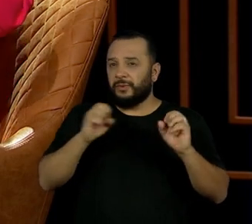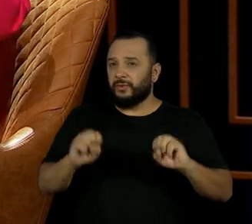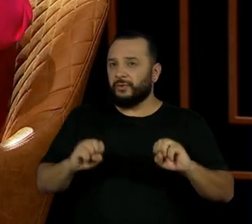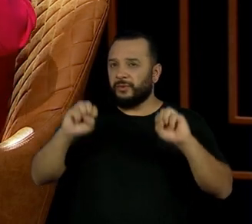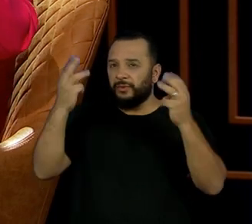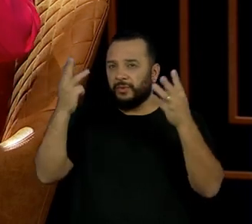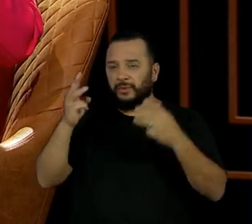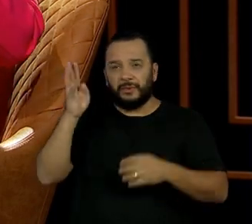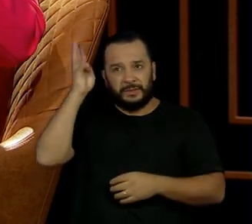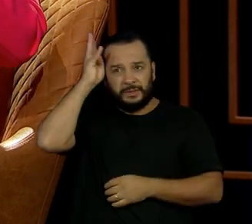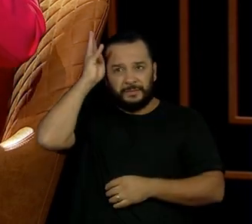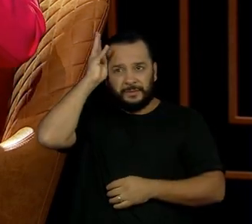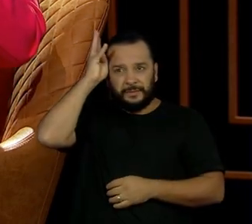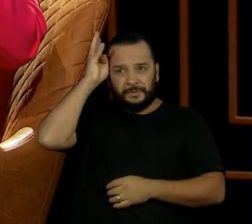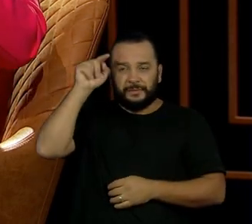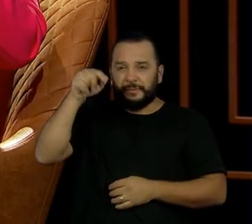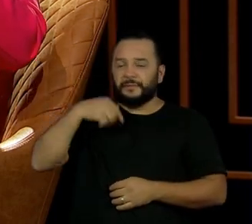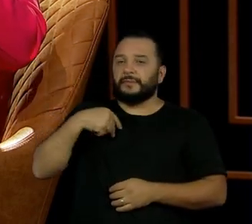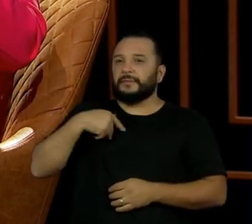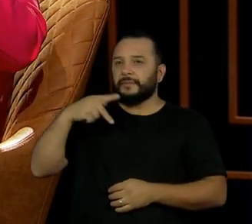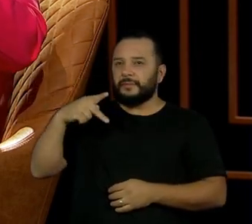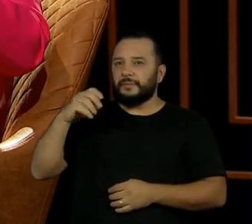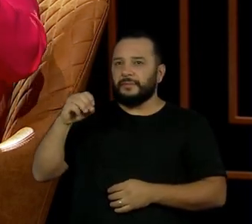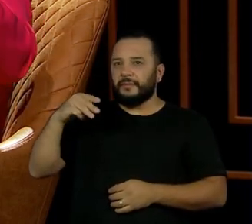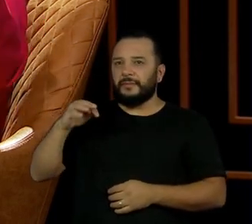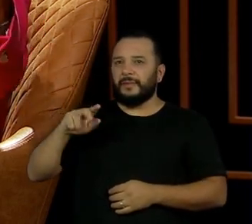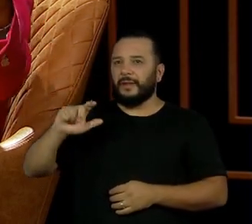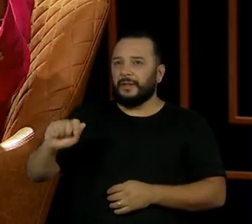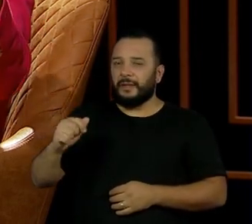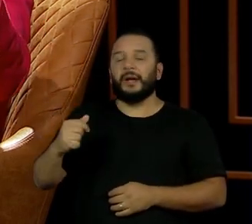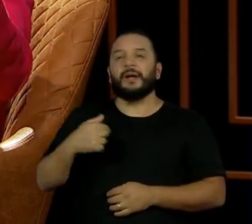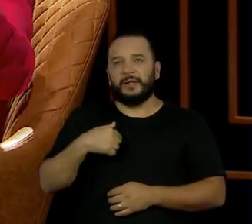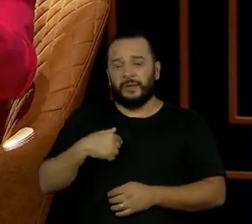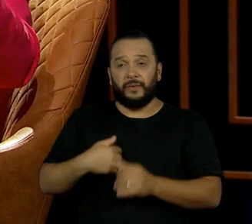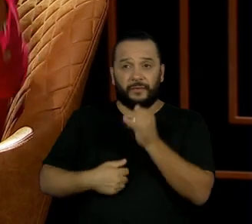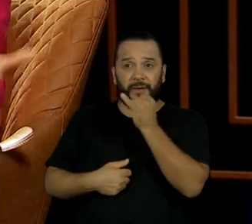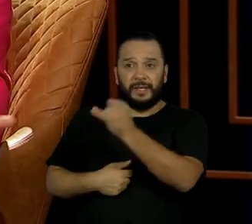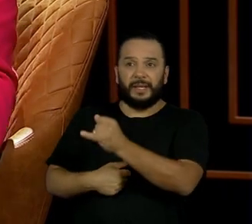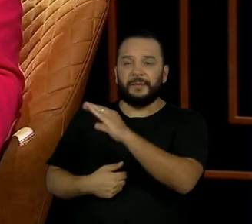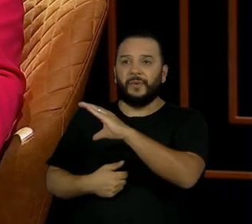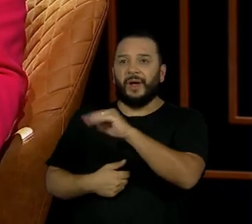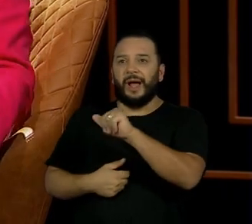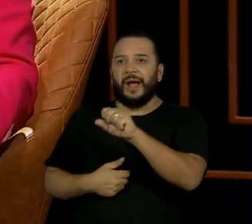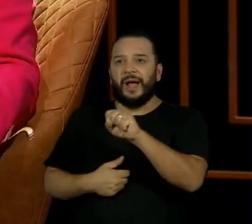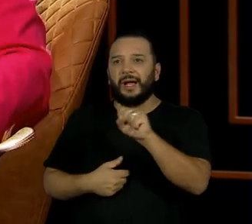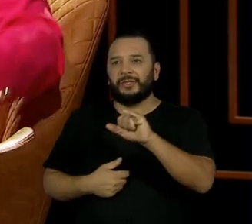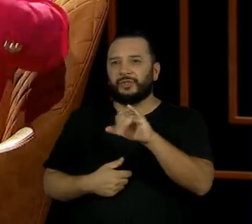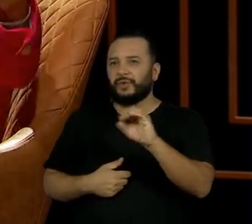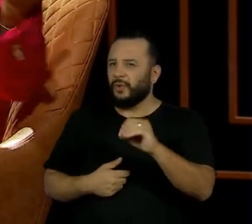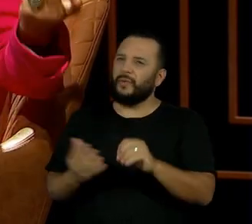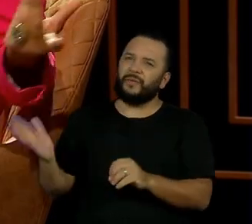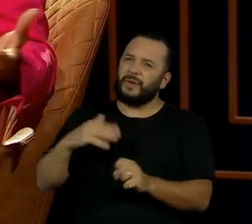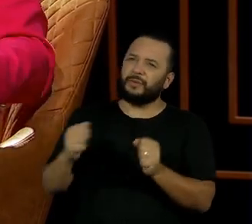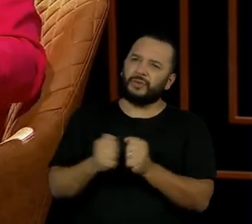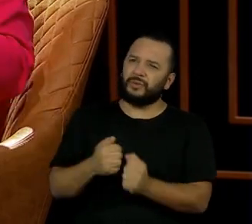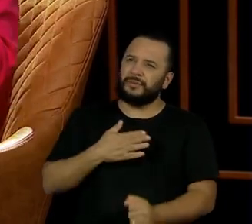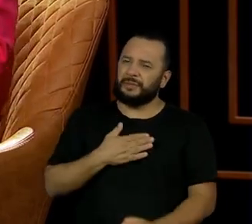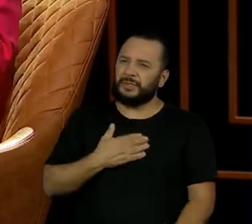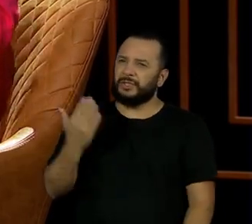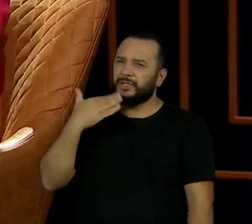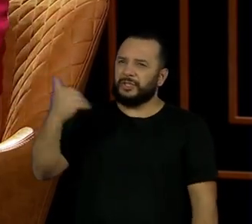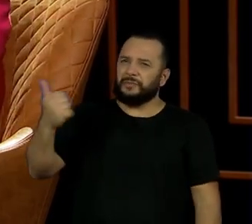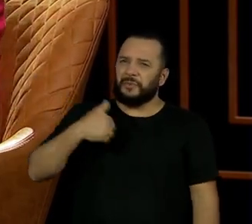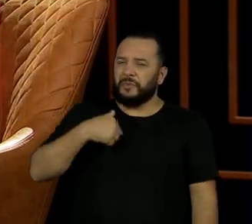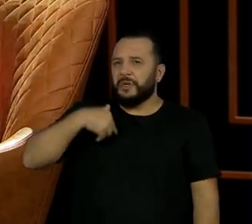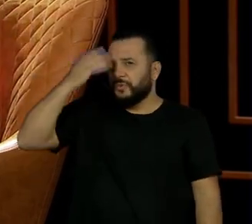e eu fazendo show no sexo Pompéia e aí eu falei para o Cássio que era baixista das onda falei vamos lá comigo e me chamaram e